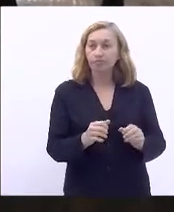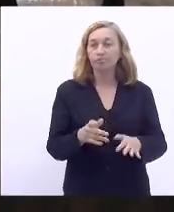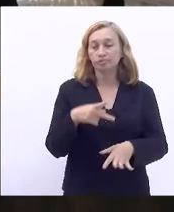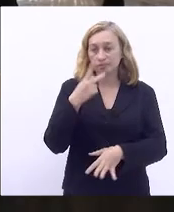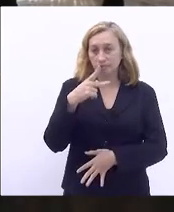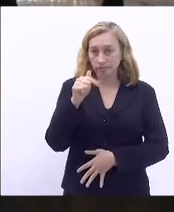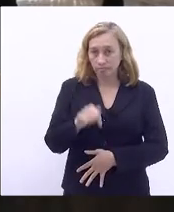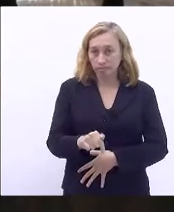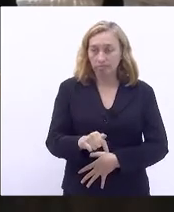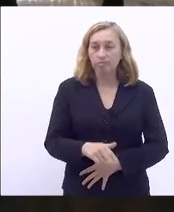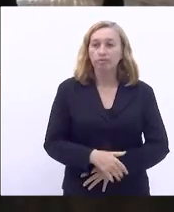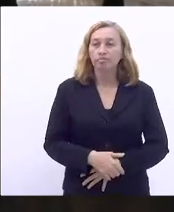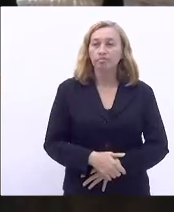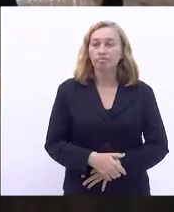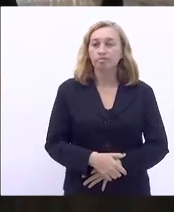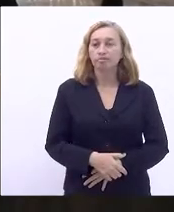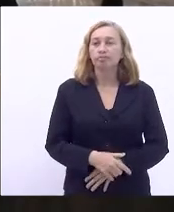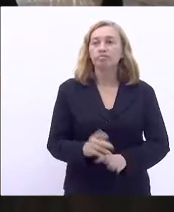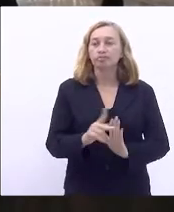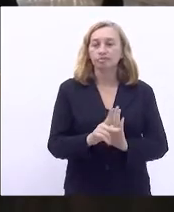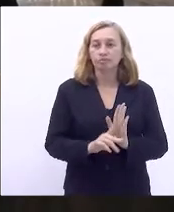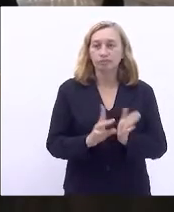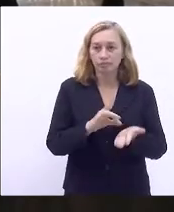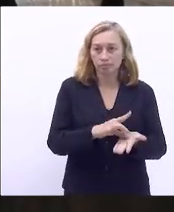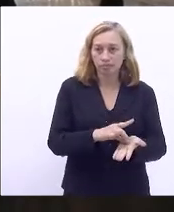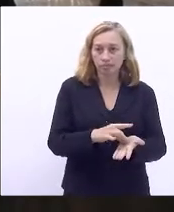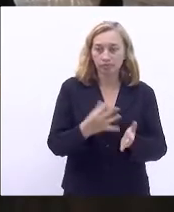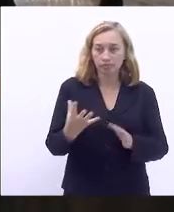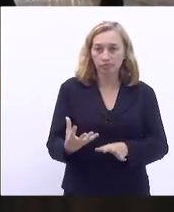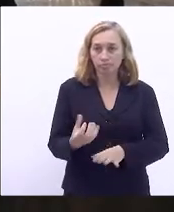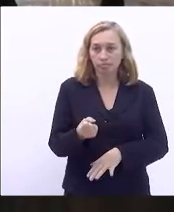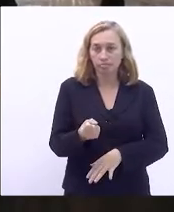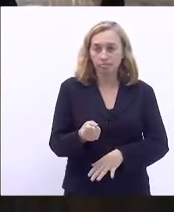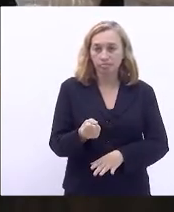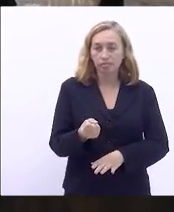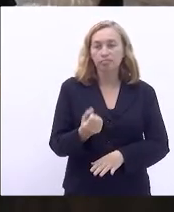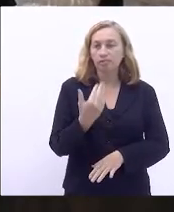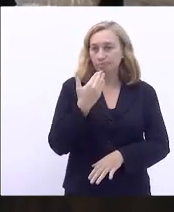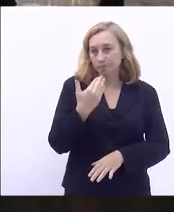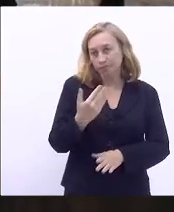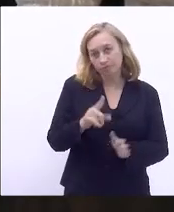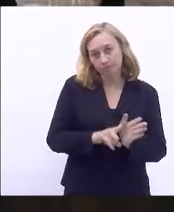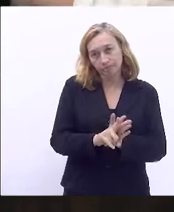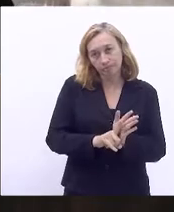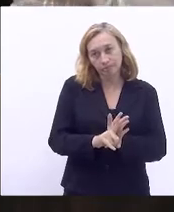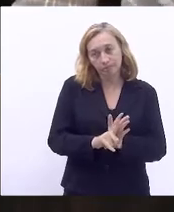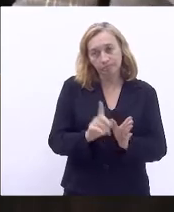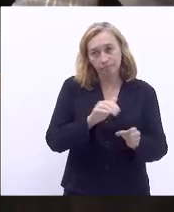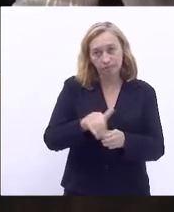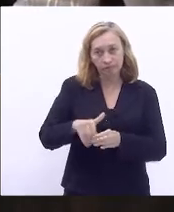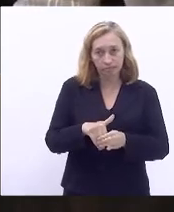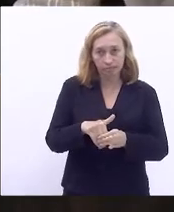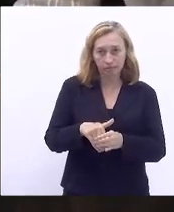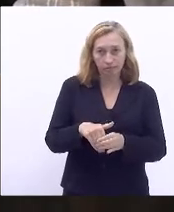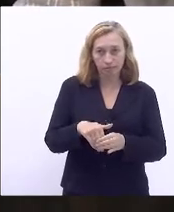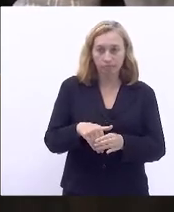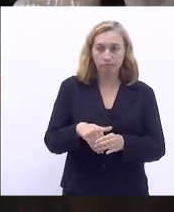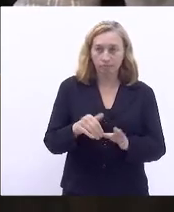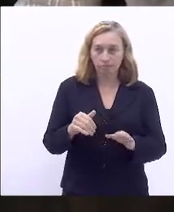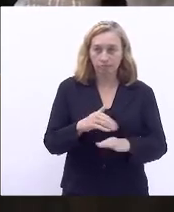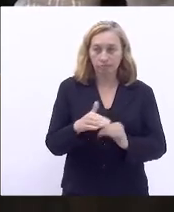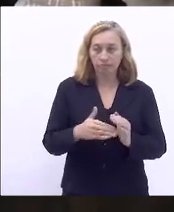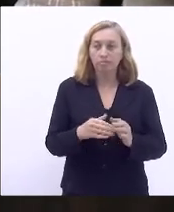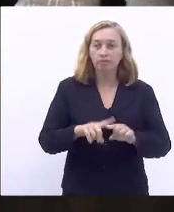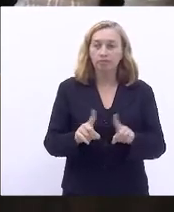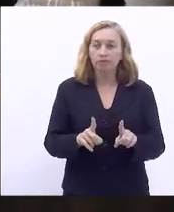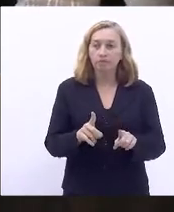cantar, vou cantar o projeto original, salvo destaque. Se alguém pedir verificação, vamos fazer a votação nominal. Mas em relação aos